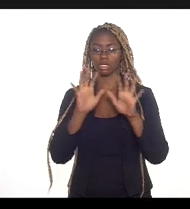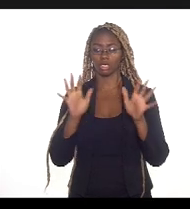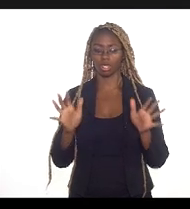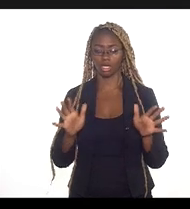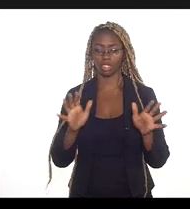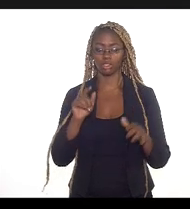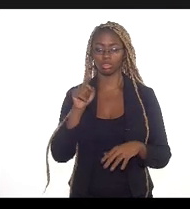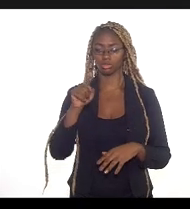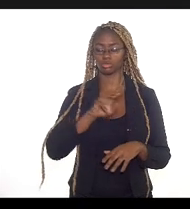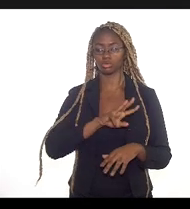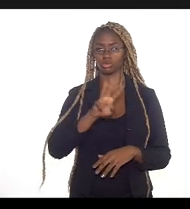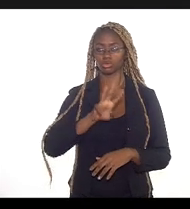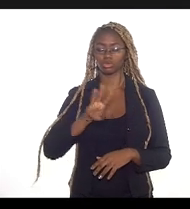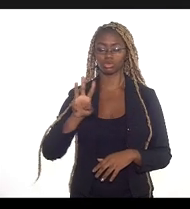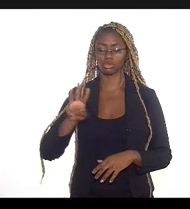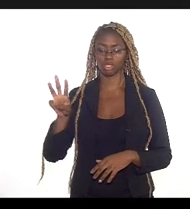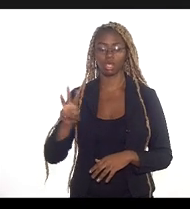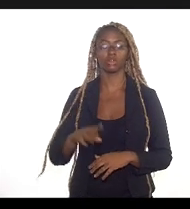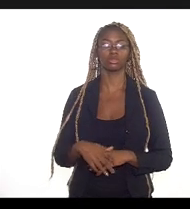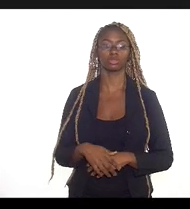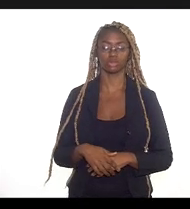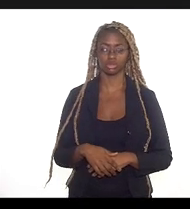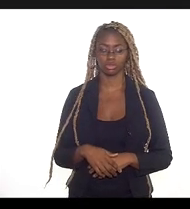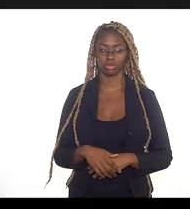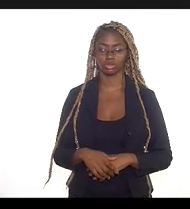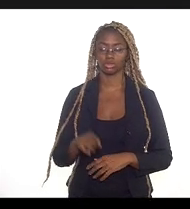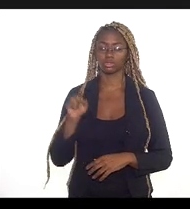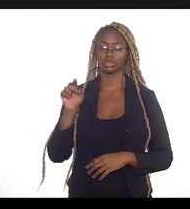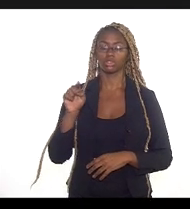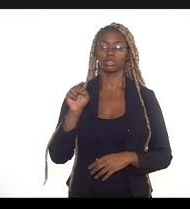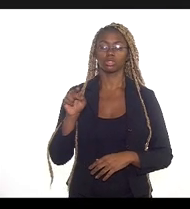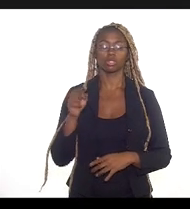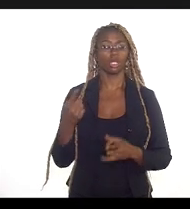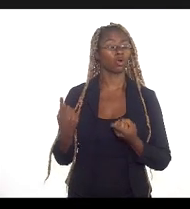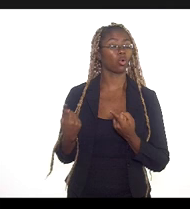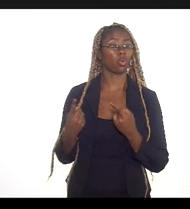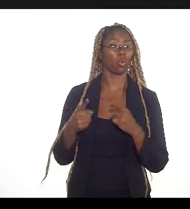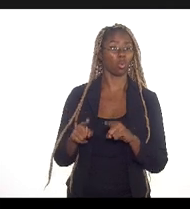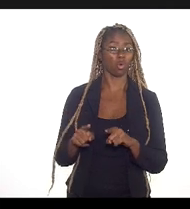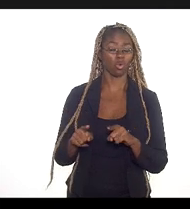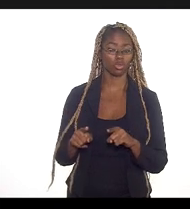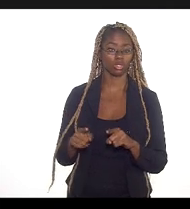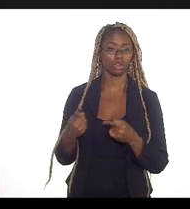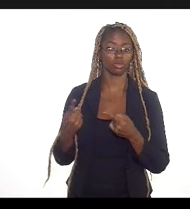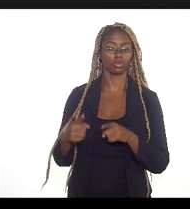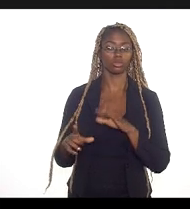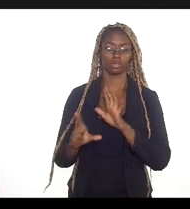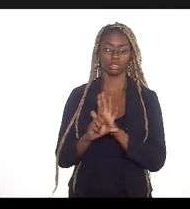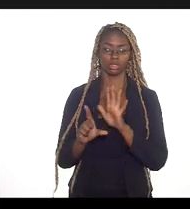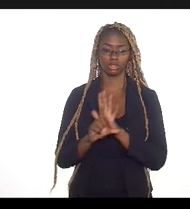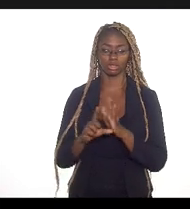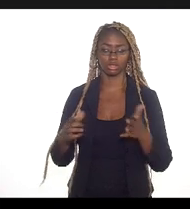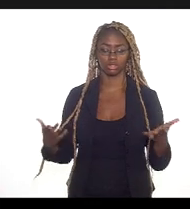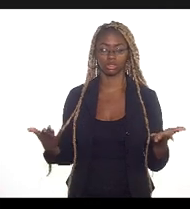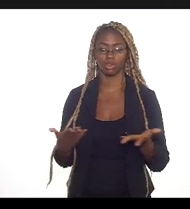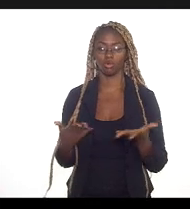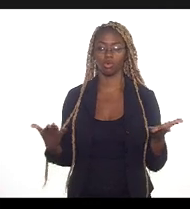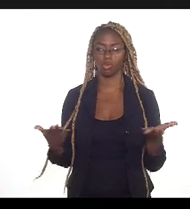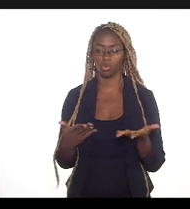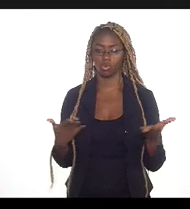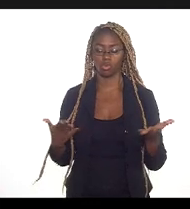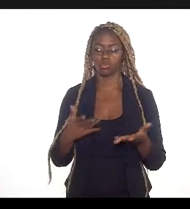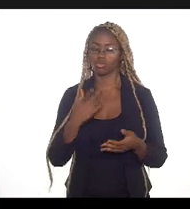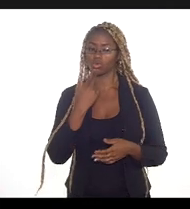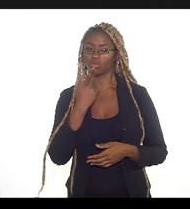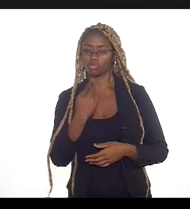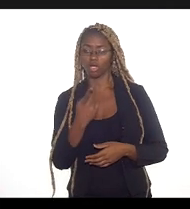no seu site que ela vai contra o que a legislação hoje veda